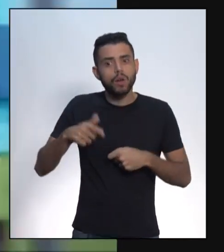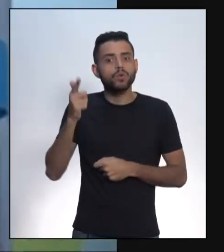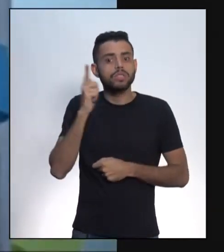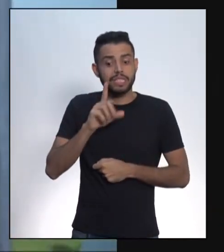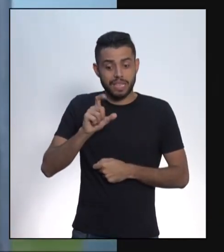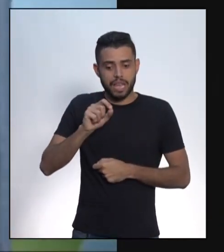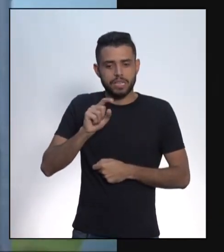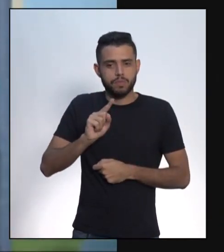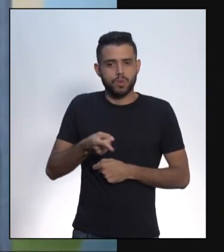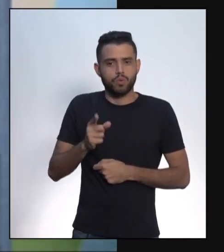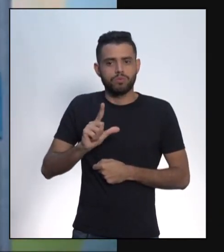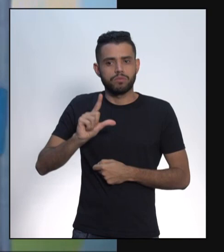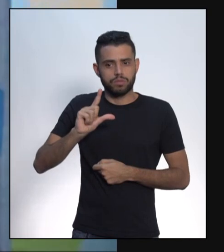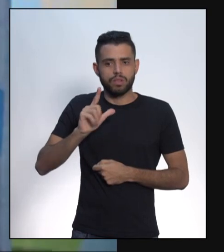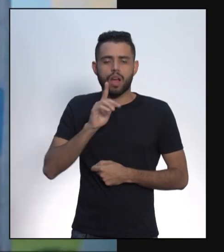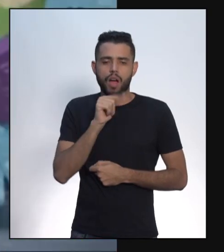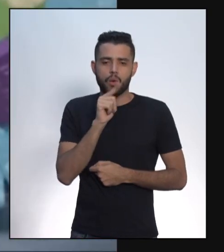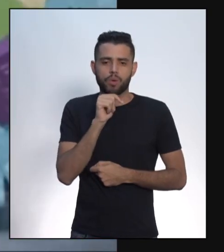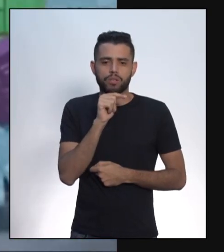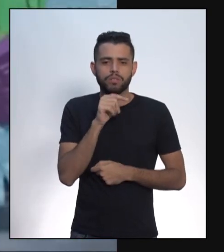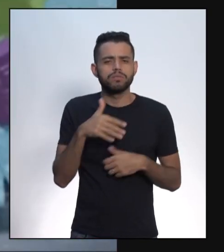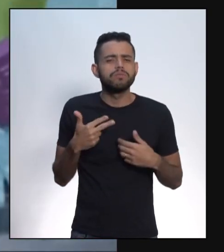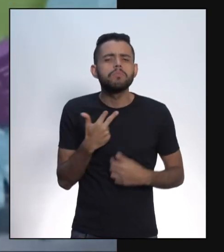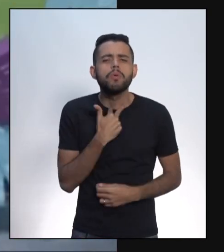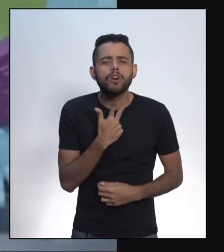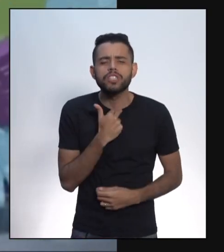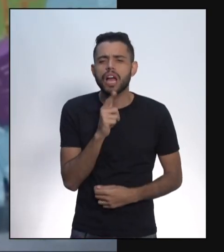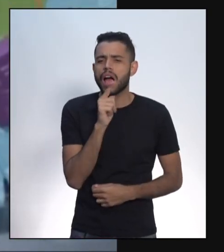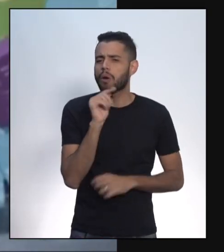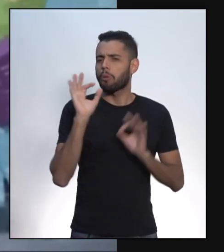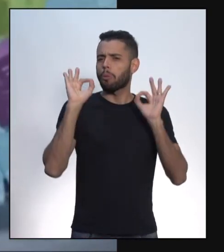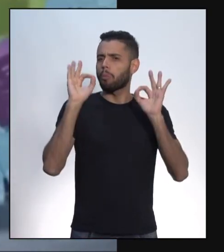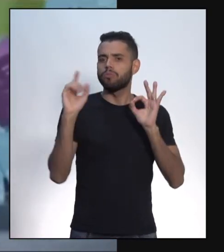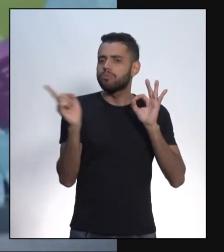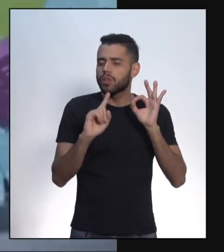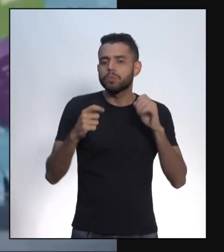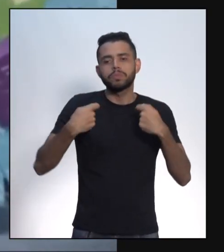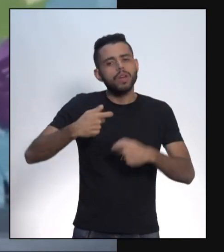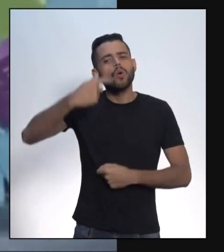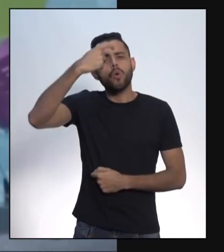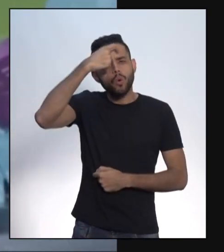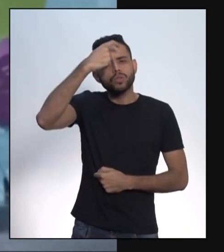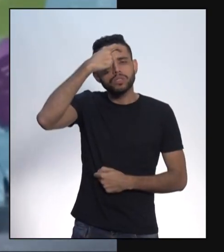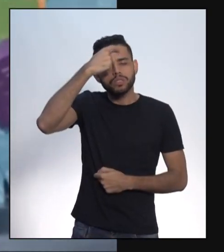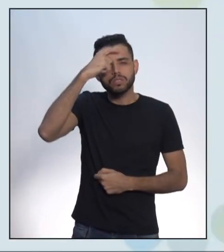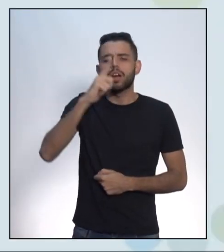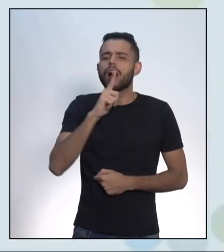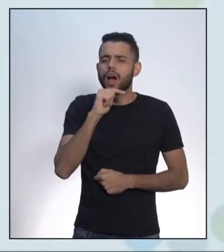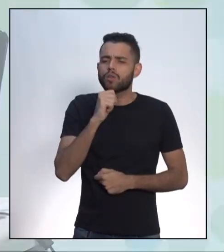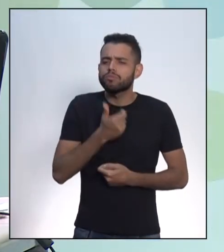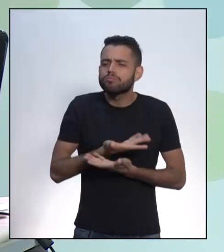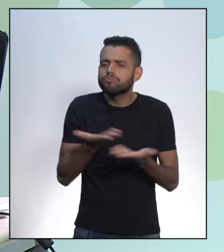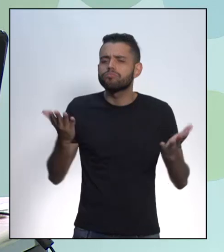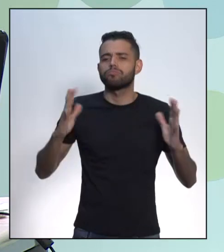litros? Não deixe a água se tornar um artigo de luxo. Consumindo com consciência, vai ter para todos.